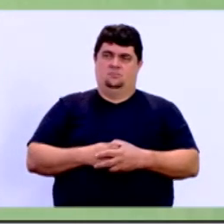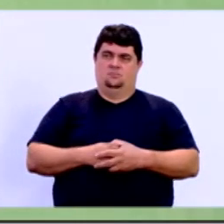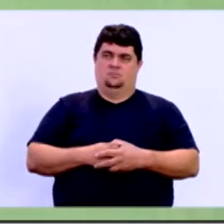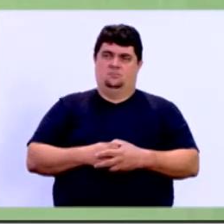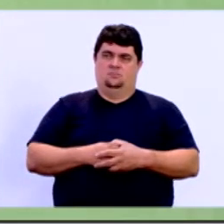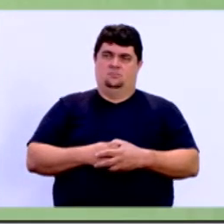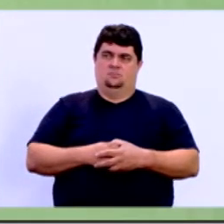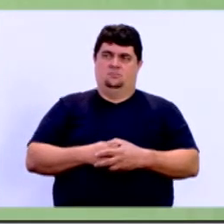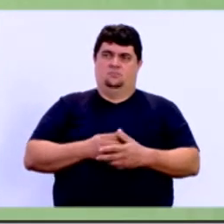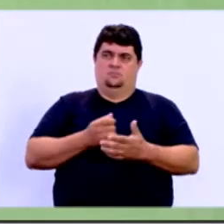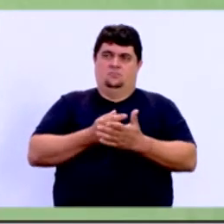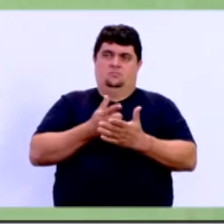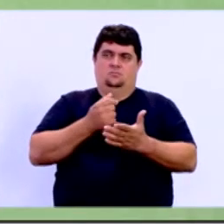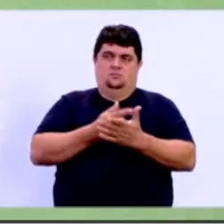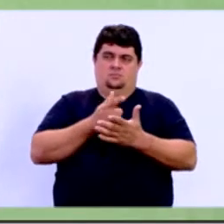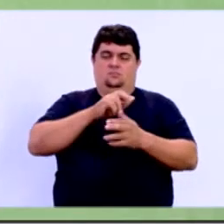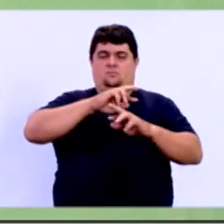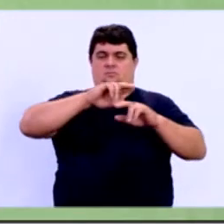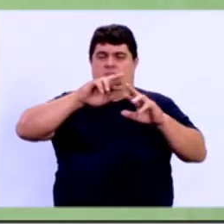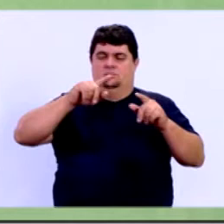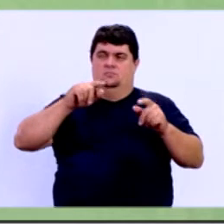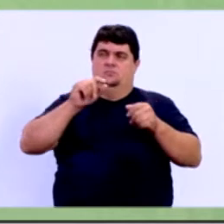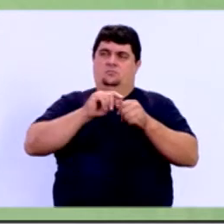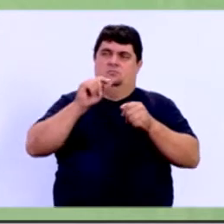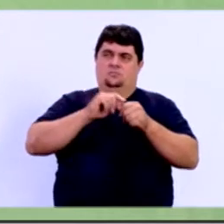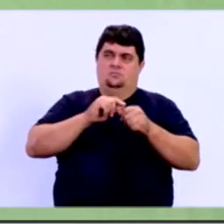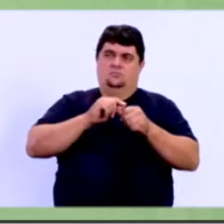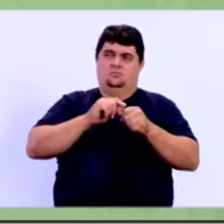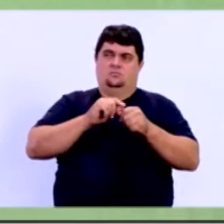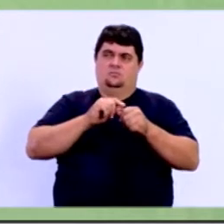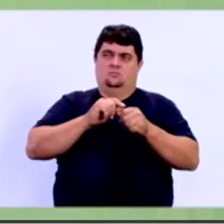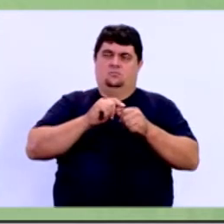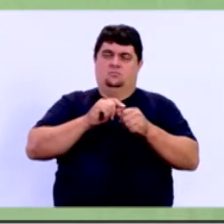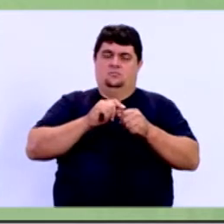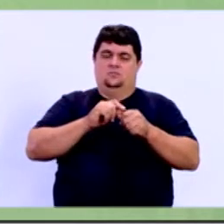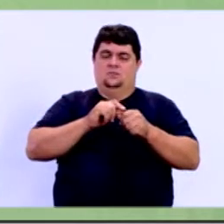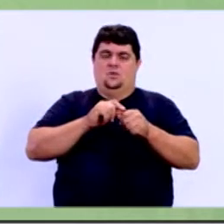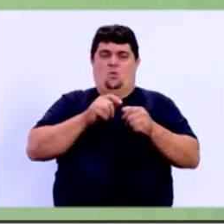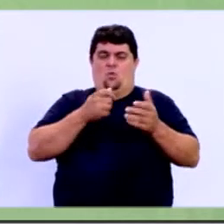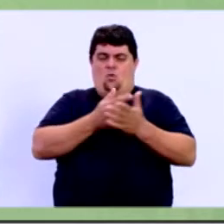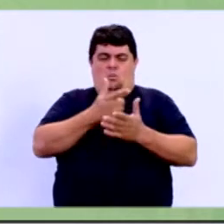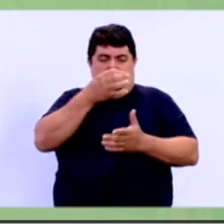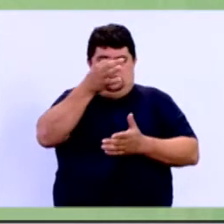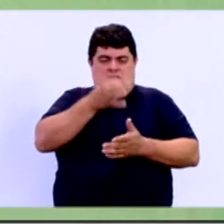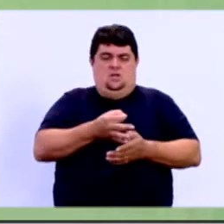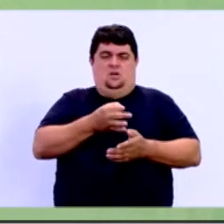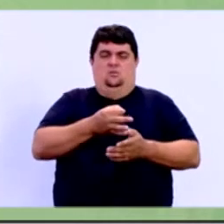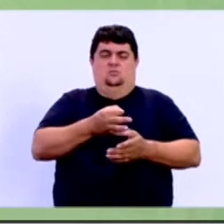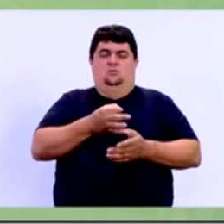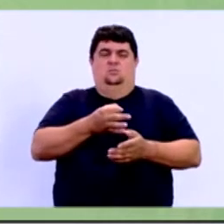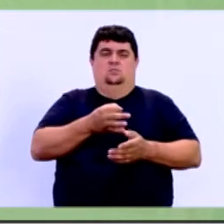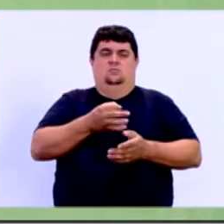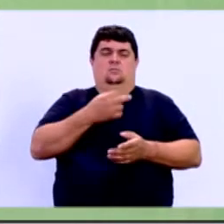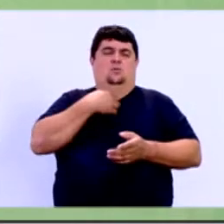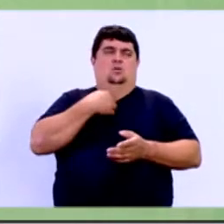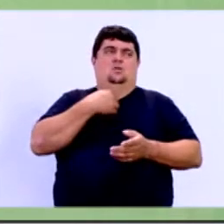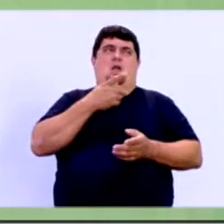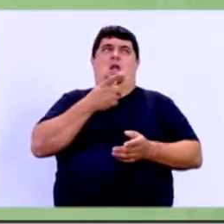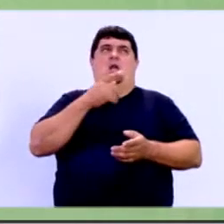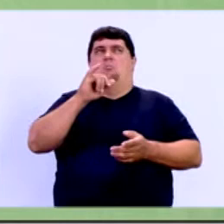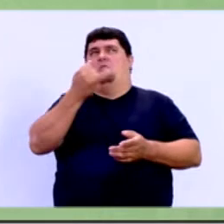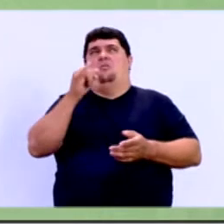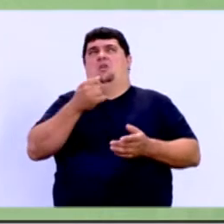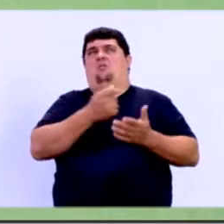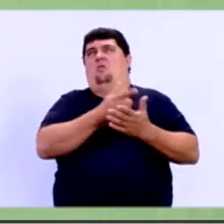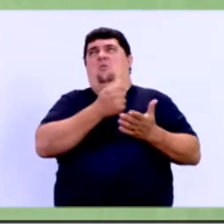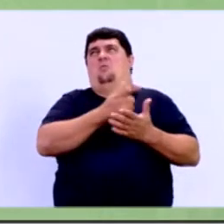As compras elas devem ser realizadas no momento certo, no momento exato, né, conforme